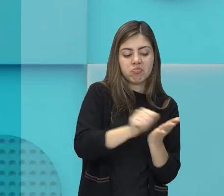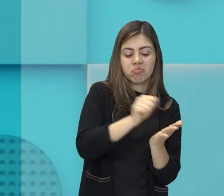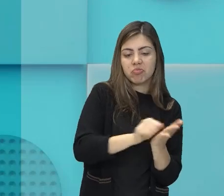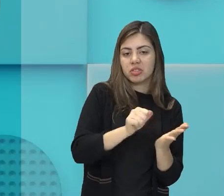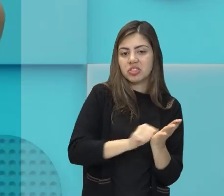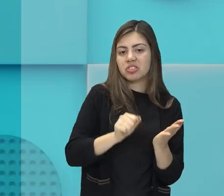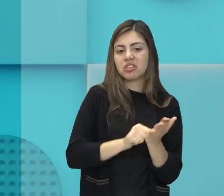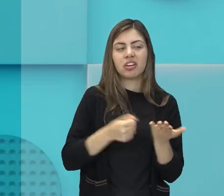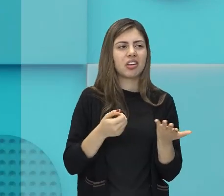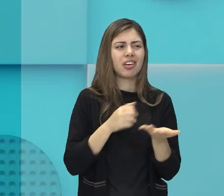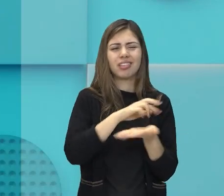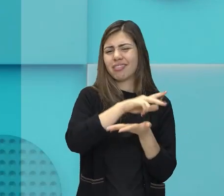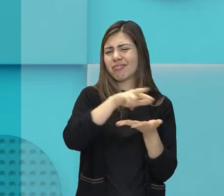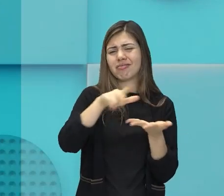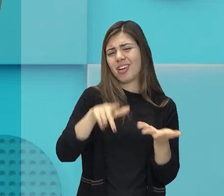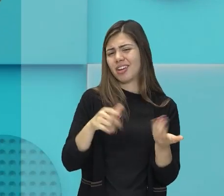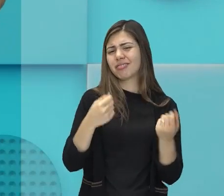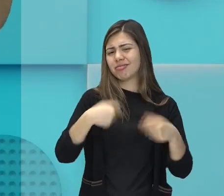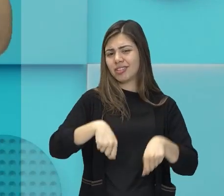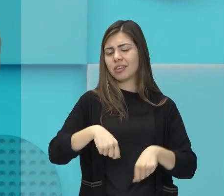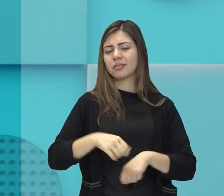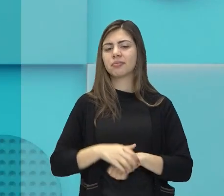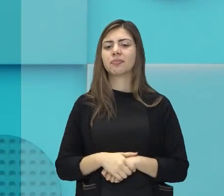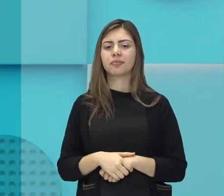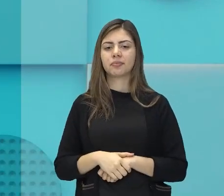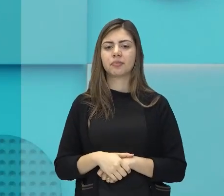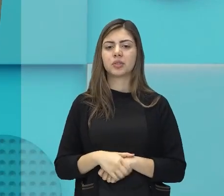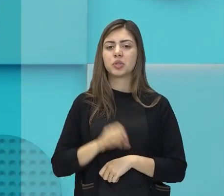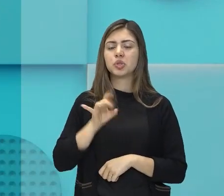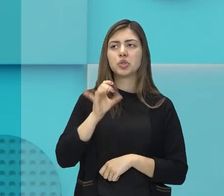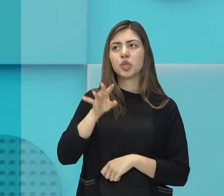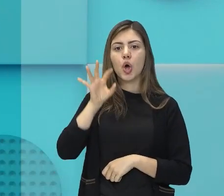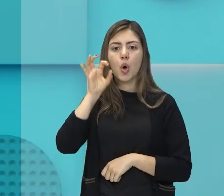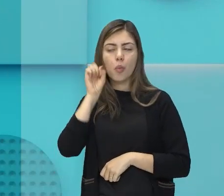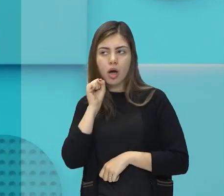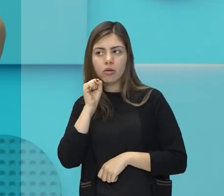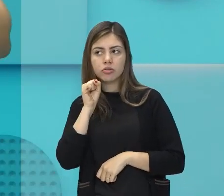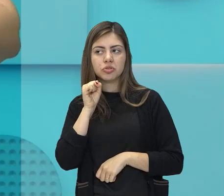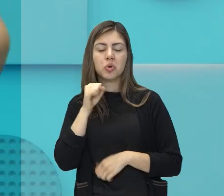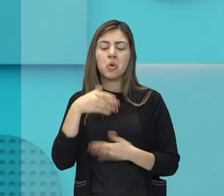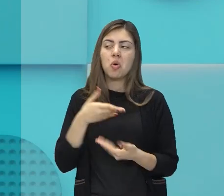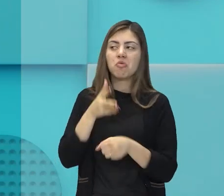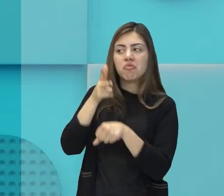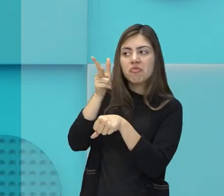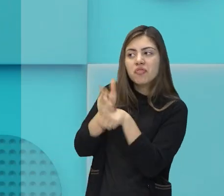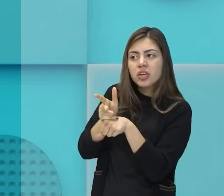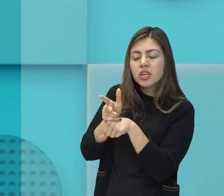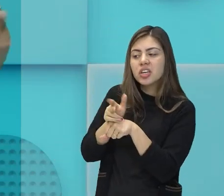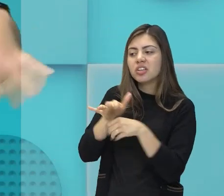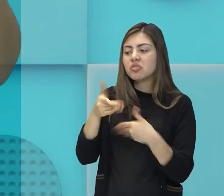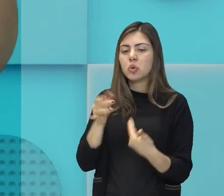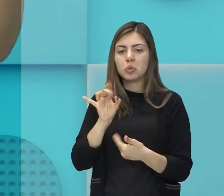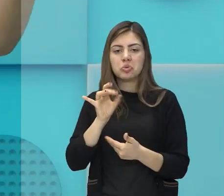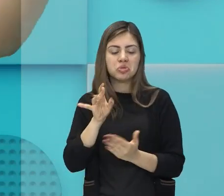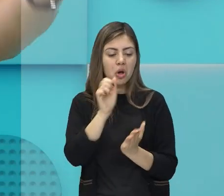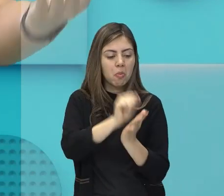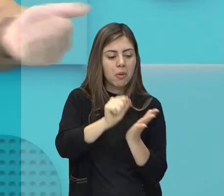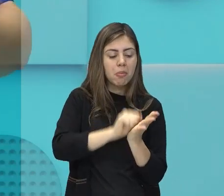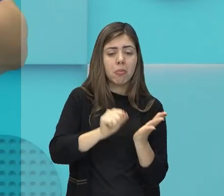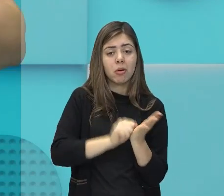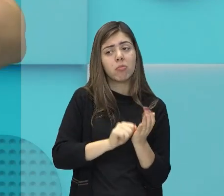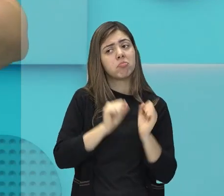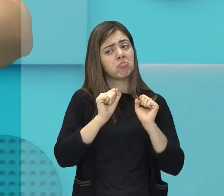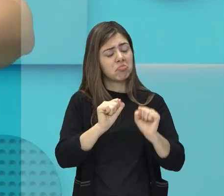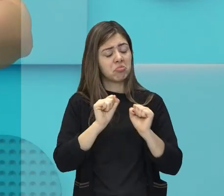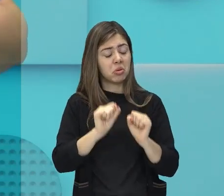de diferentes formatos. Apenas áudio e vídeo, ou apenas a escrita, não é? E pode